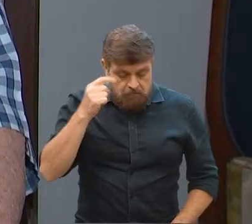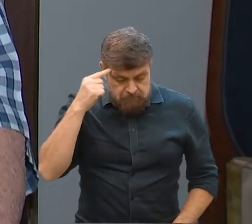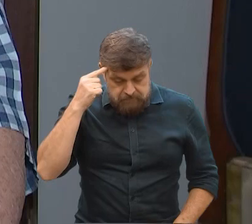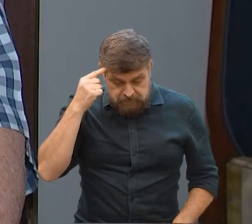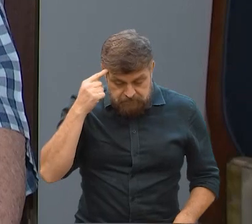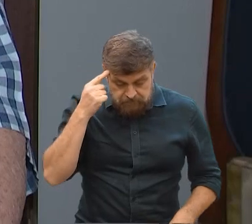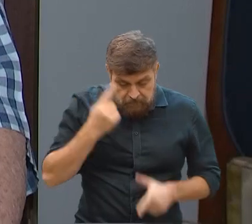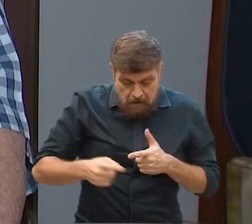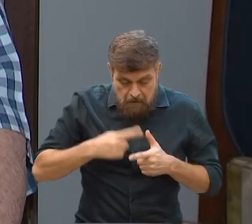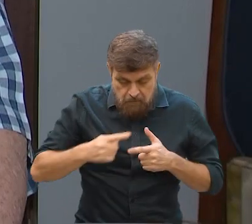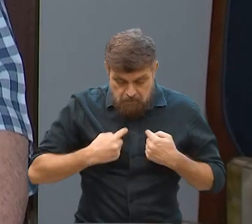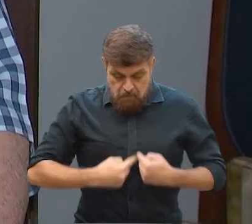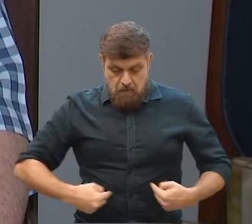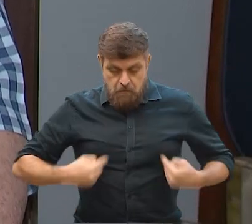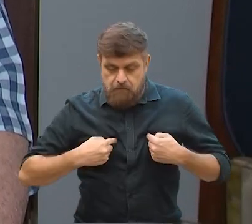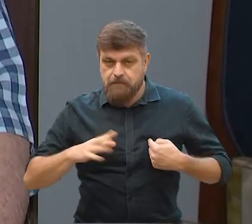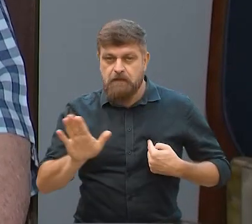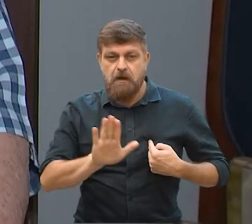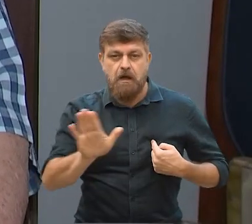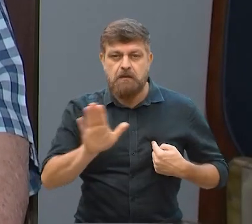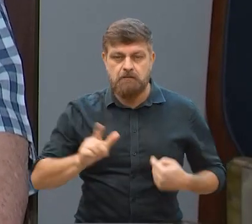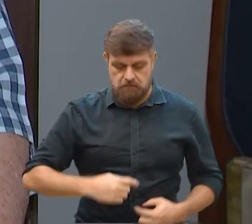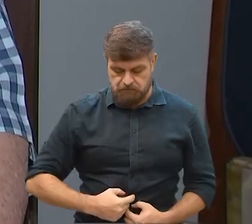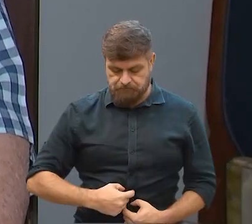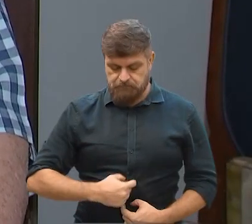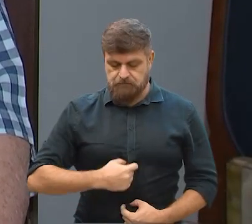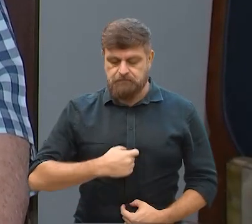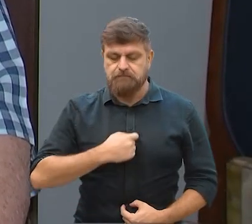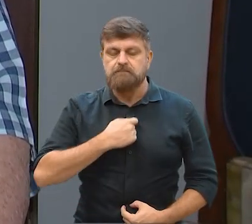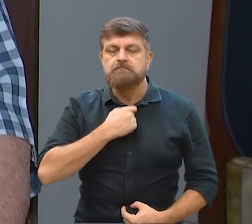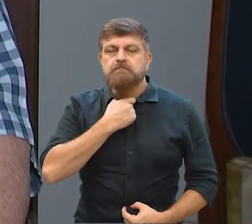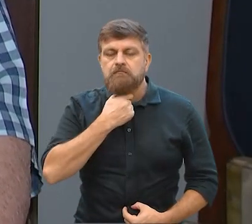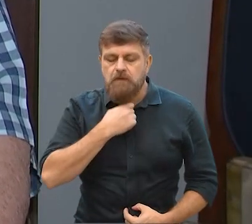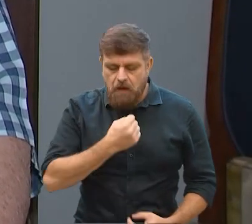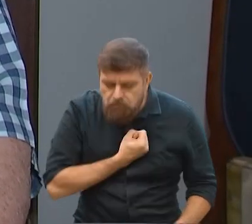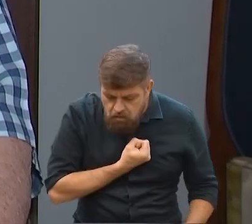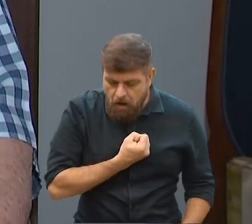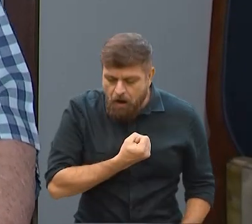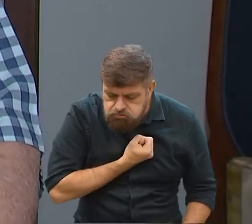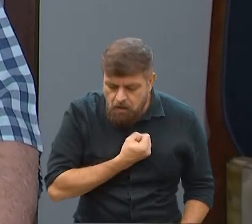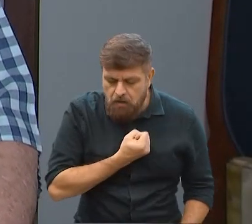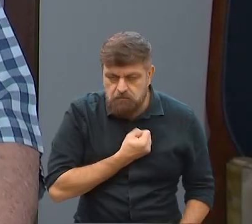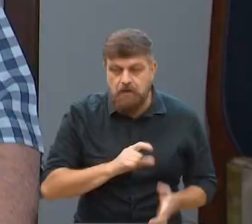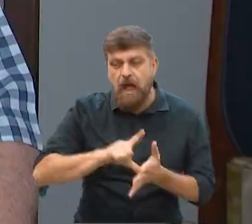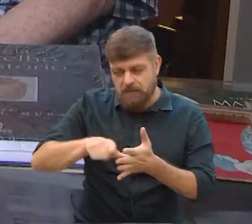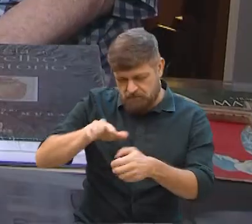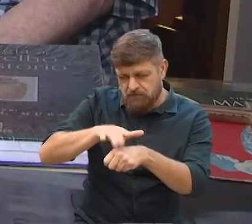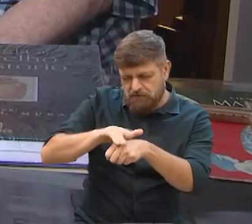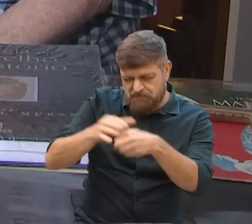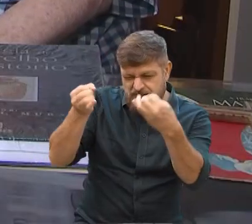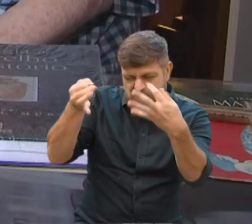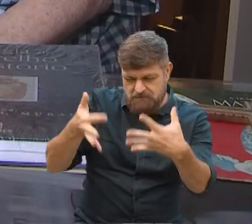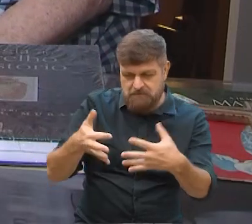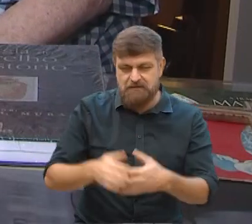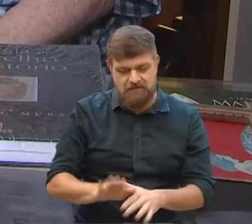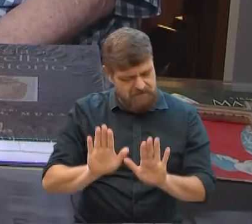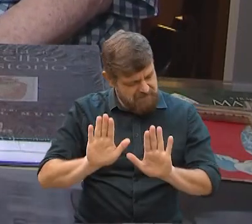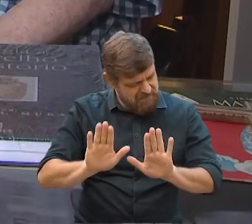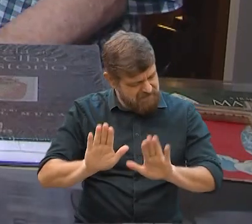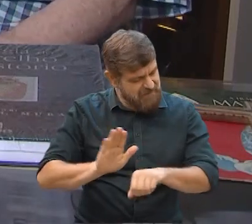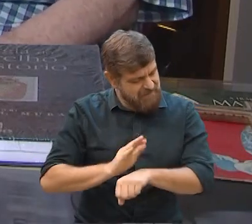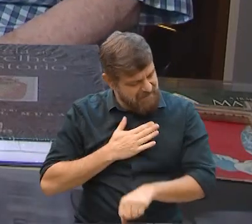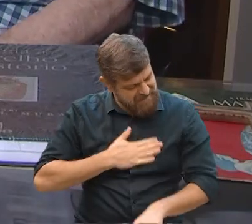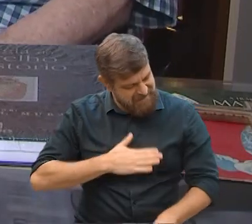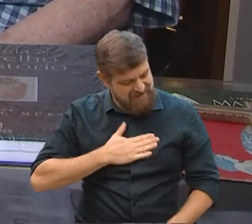ar, pensa que é algum problema respiratório, pulmonar, e às vezes o refluxo pode causar isso. Já fazendo Mas a gente vai falar ainda sobre ele, né? Sobre o